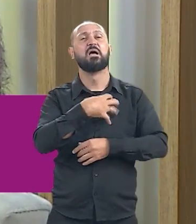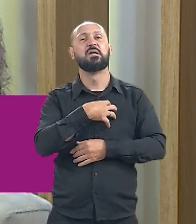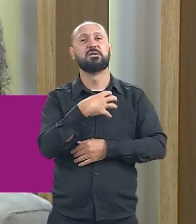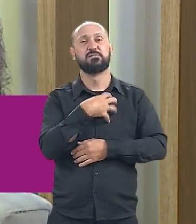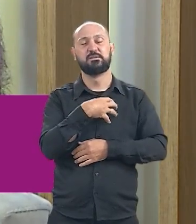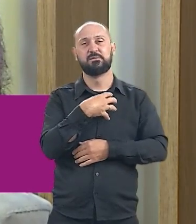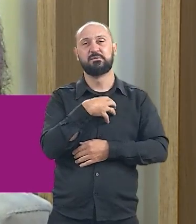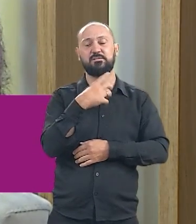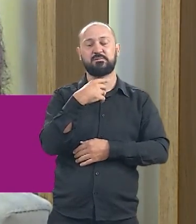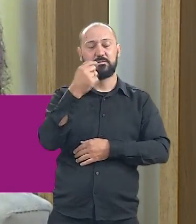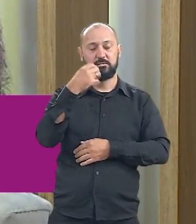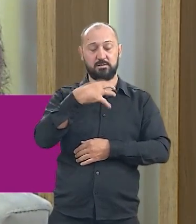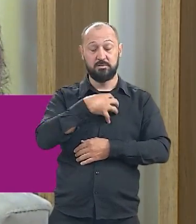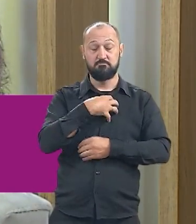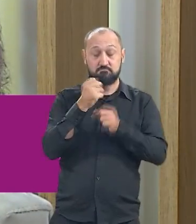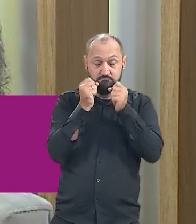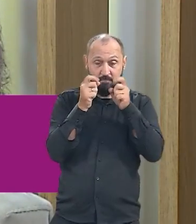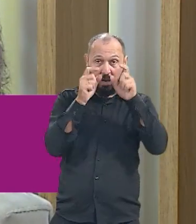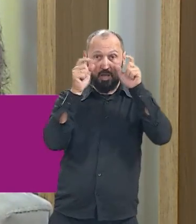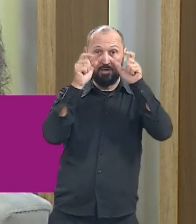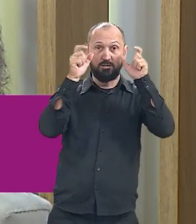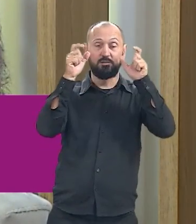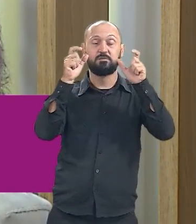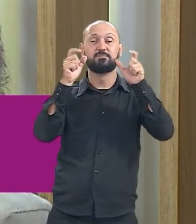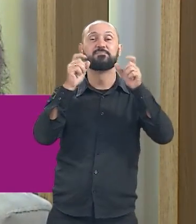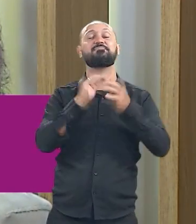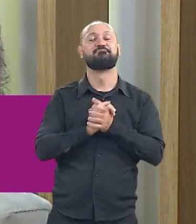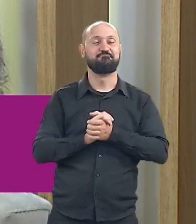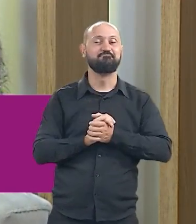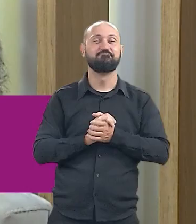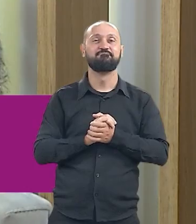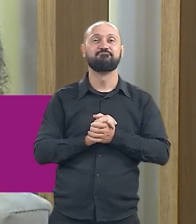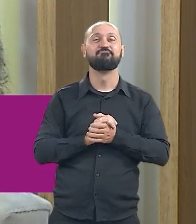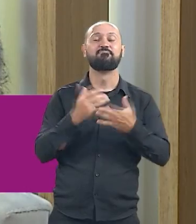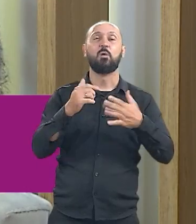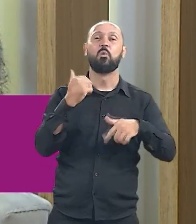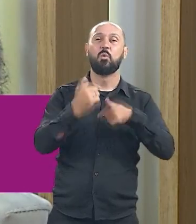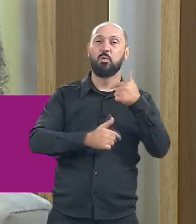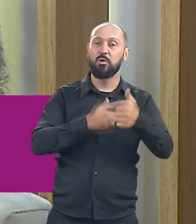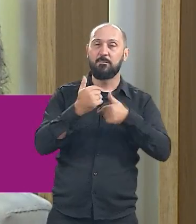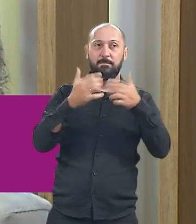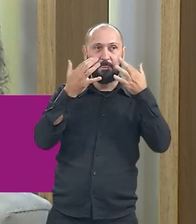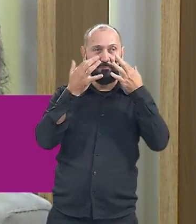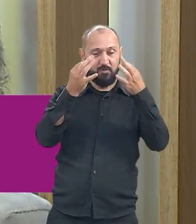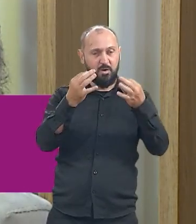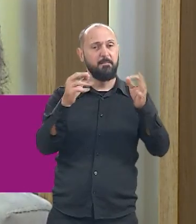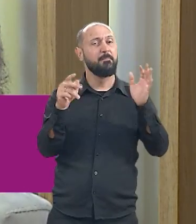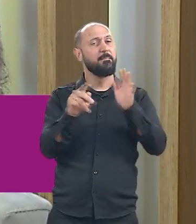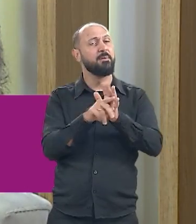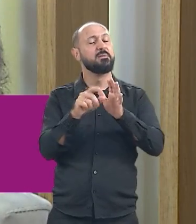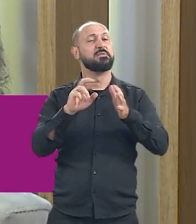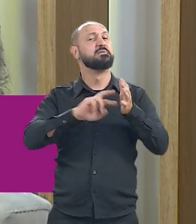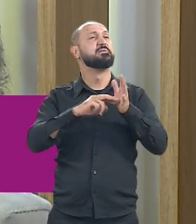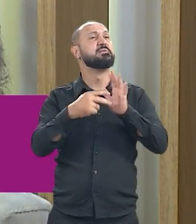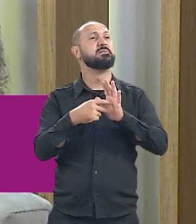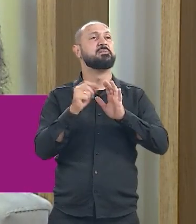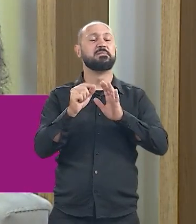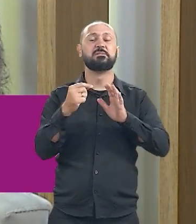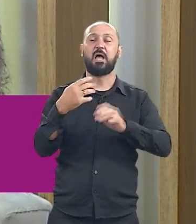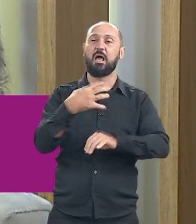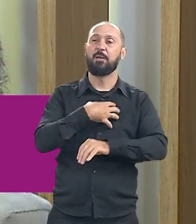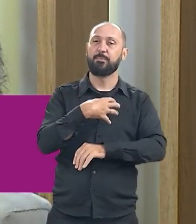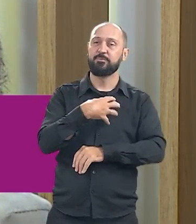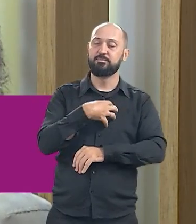pessoa, né? Então o trabalho é focar exatamente nessa questão da emoção, do